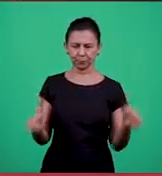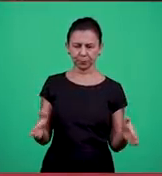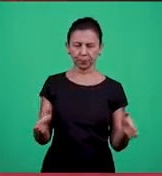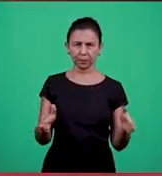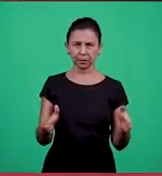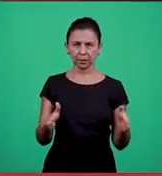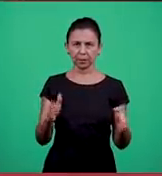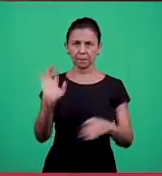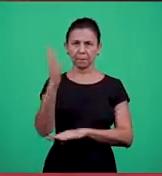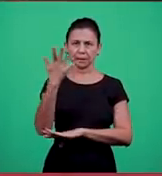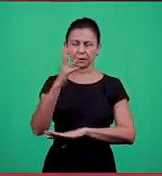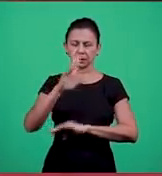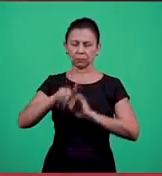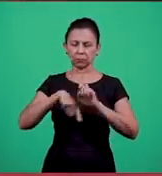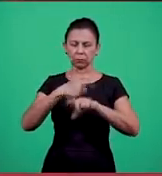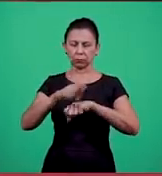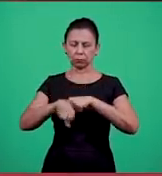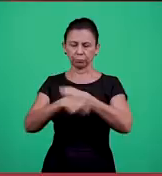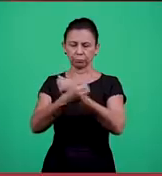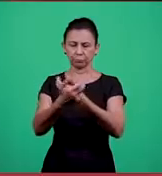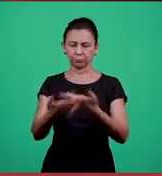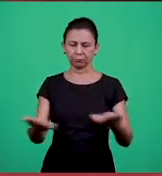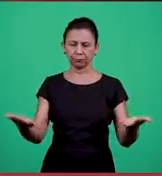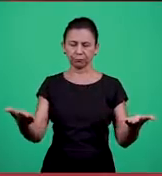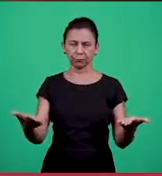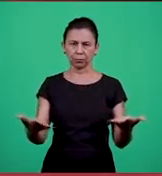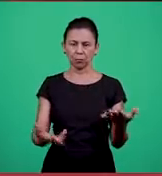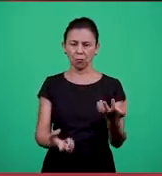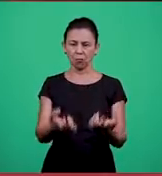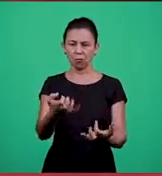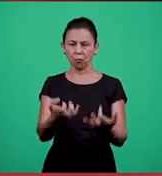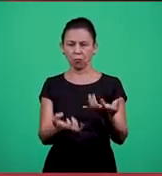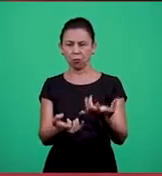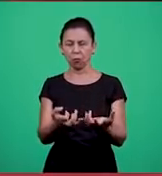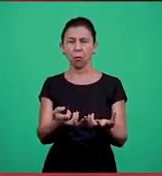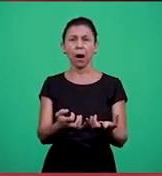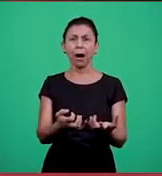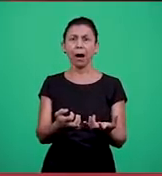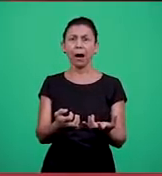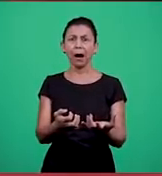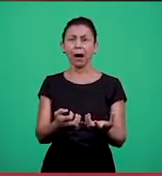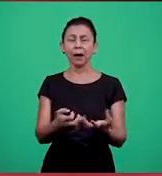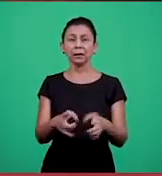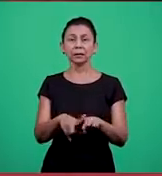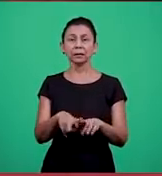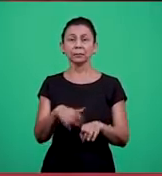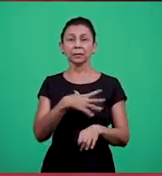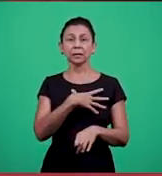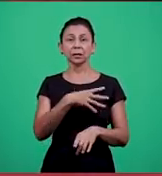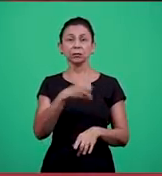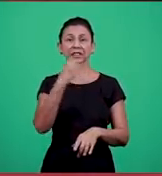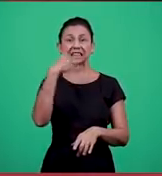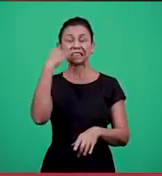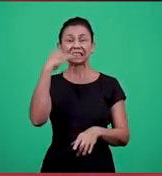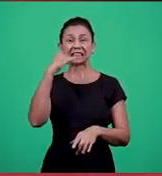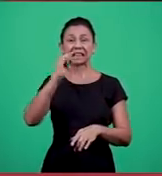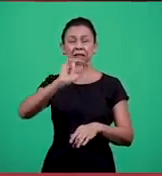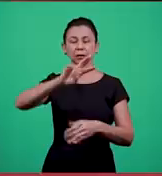o fogo e colocou Isaque, vejam só, sobre o